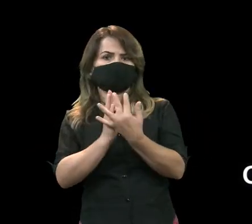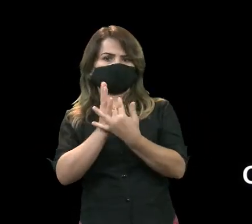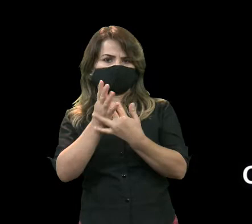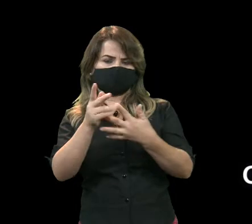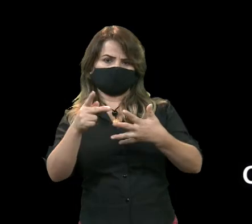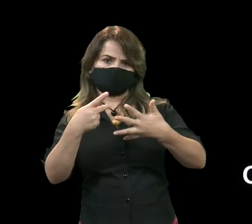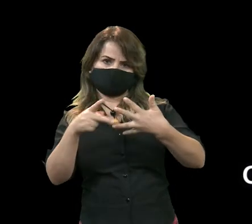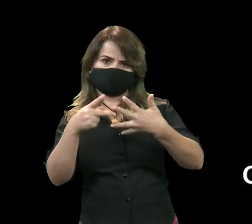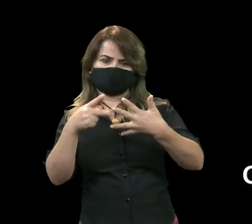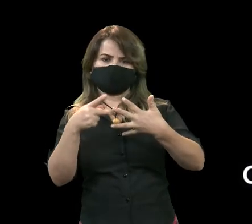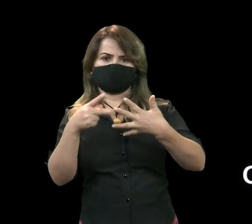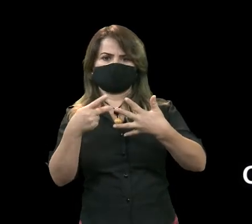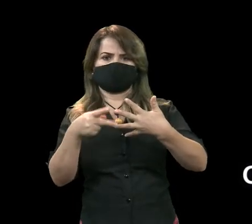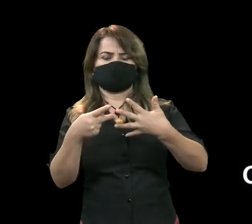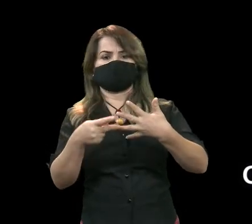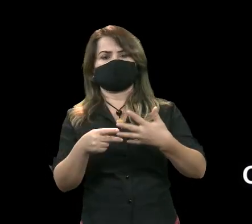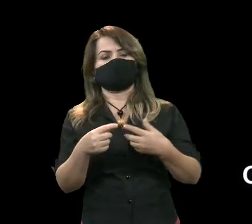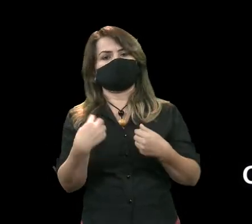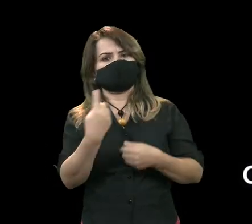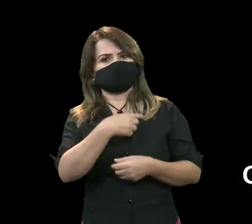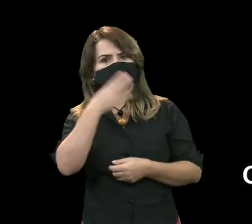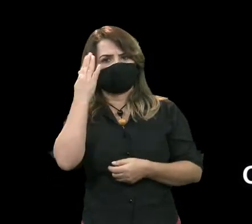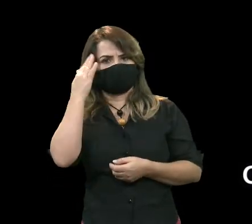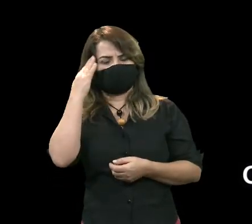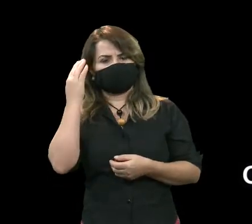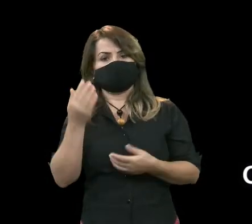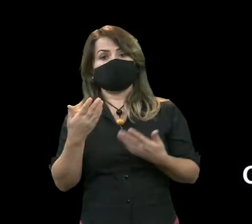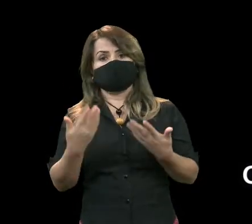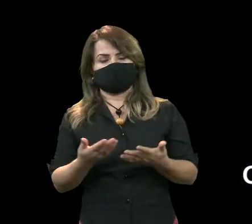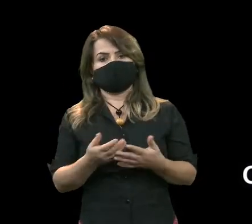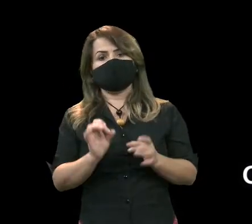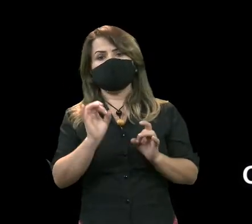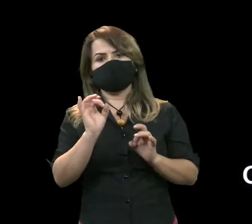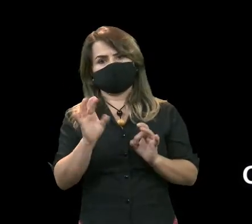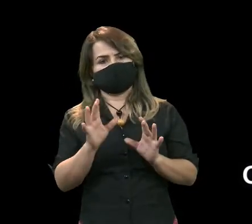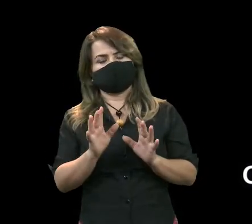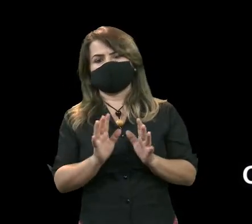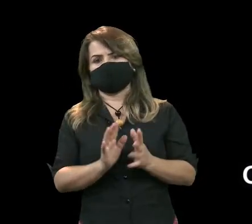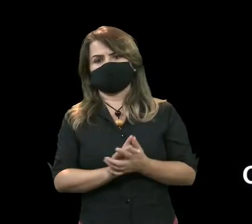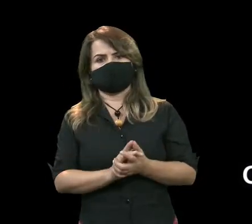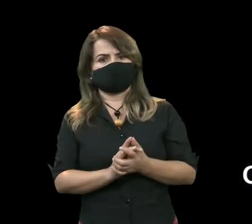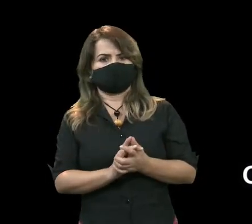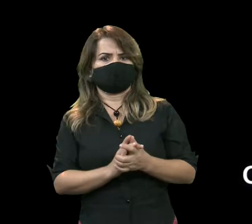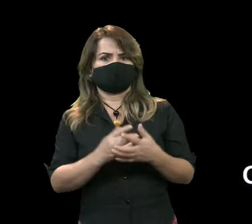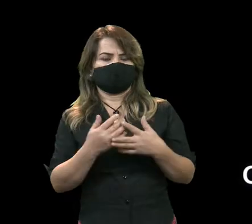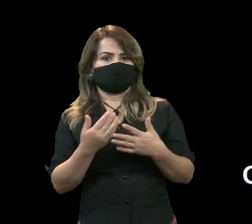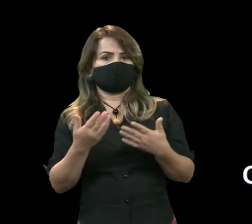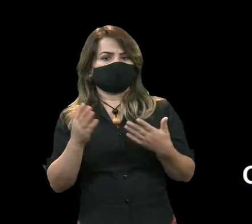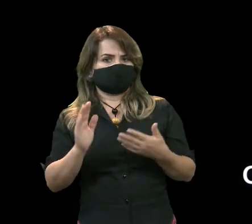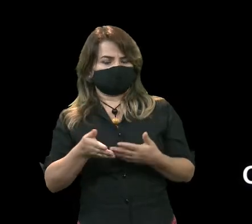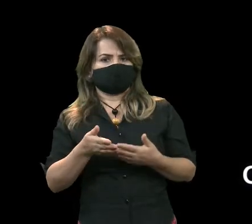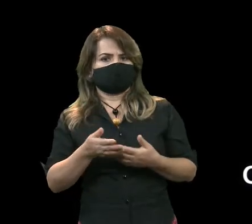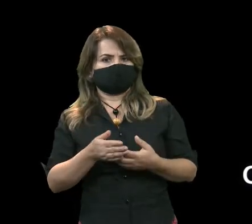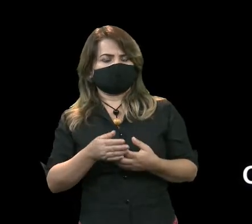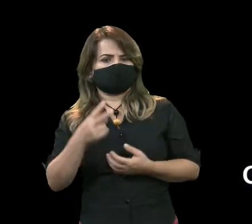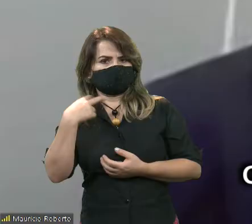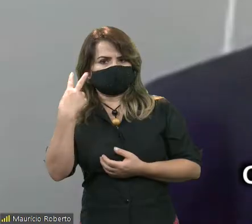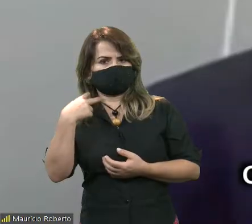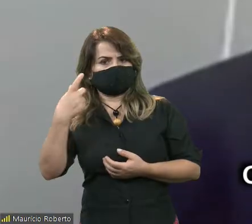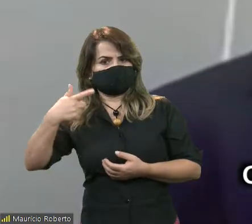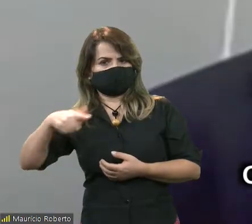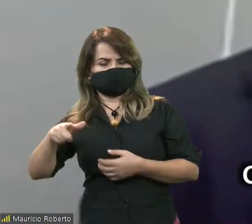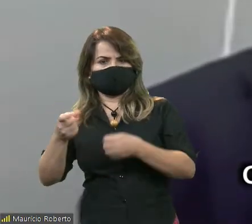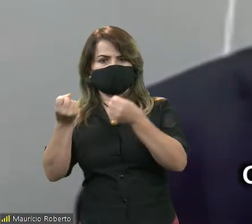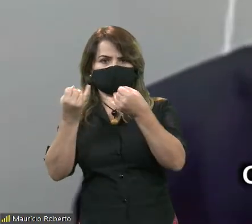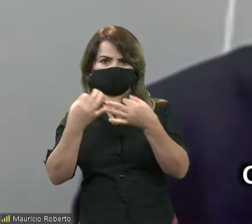ter conhecimento. Por hora, são essas minhas palavras. Louvo aí a iniciativa do vereador Albuquerque também de fazer tão somente uma